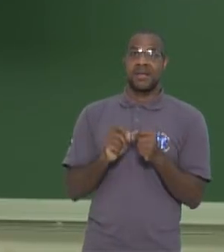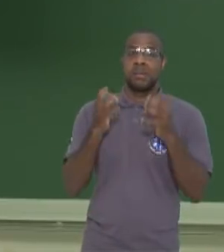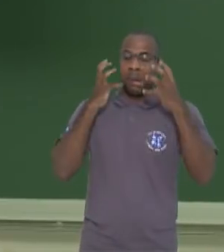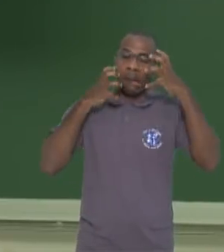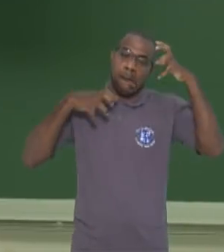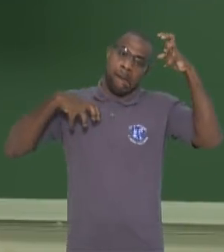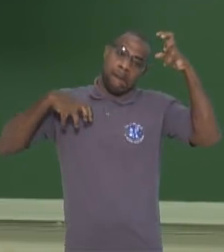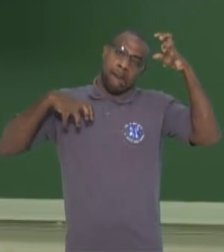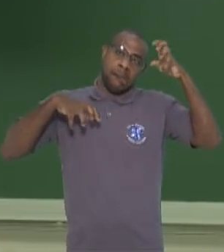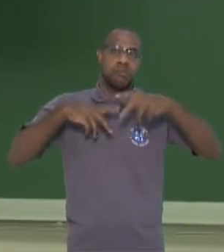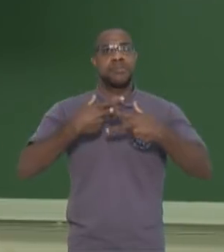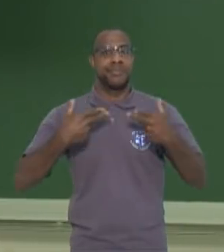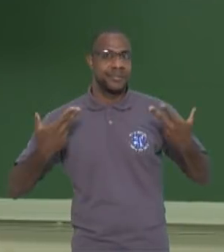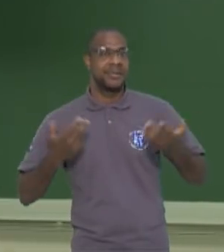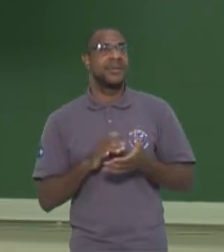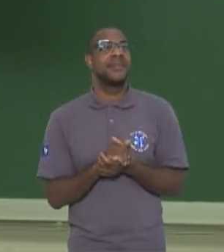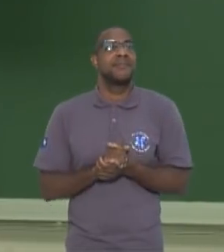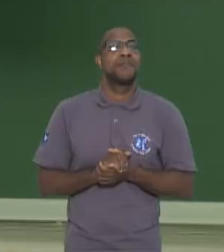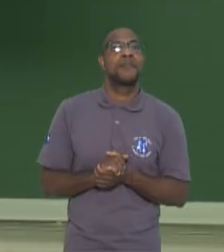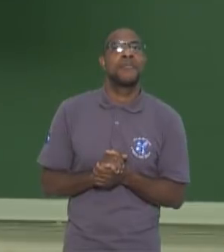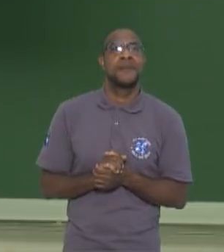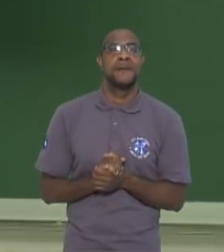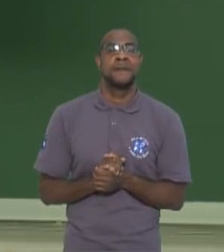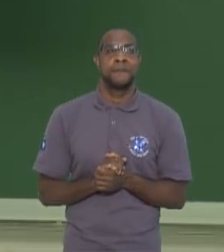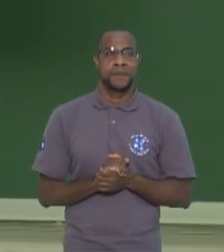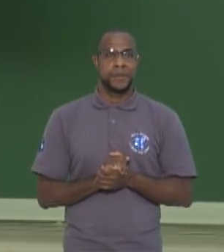e também podem ser bastante fofos.